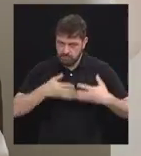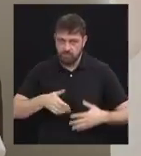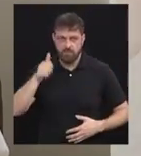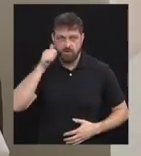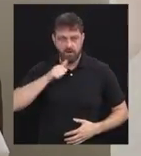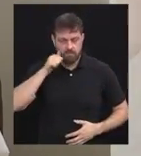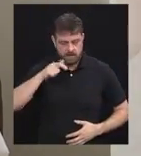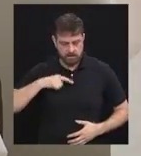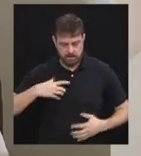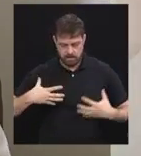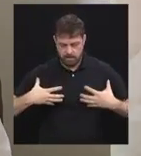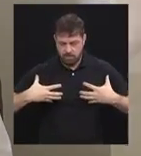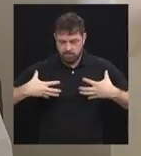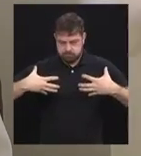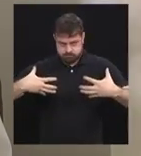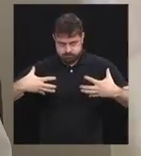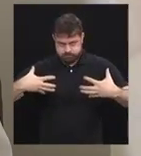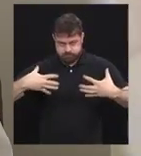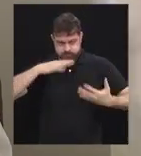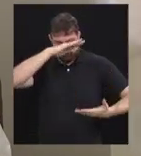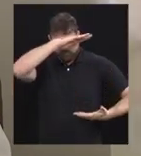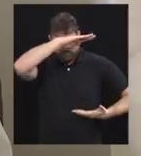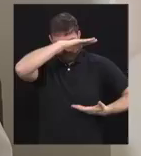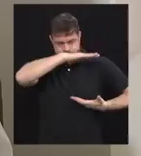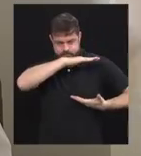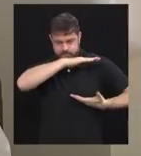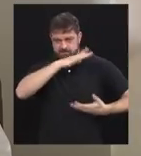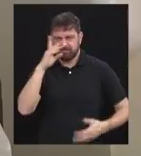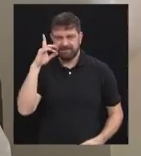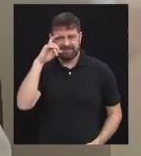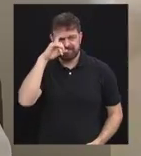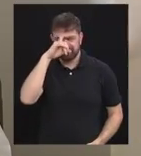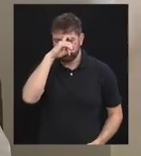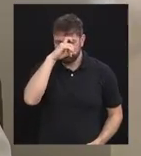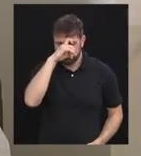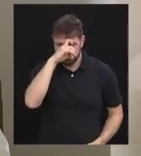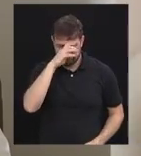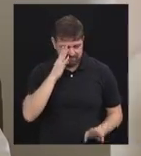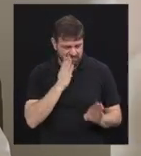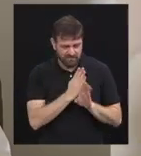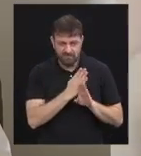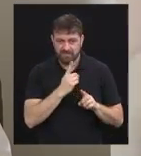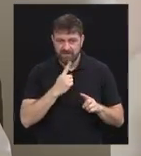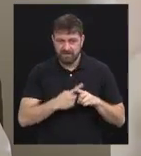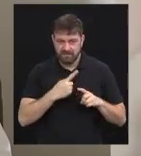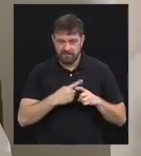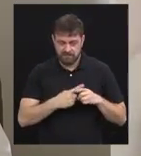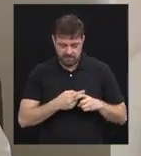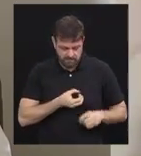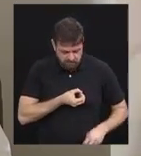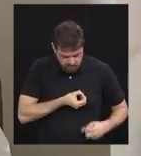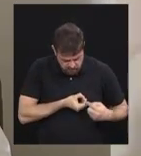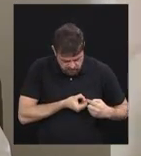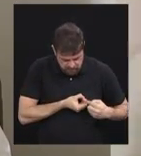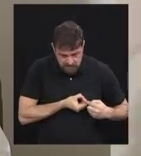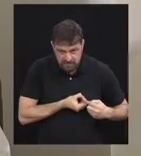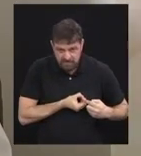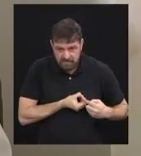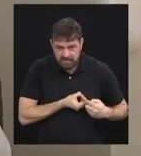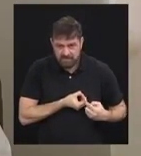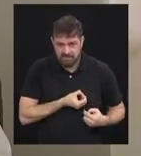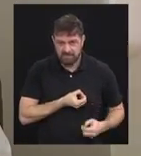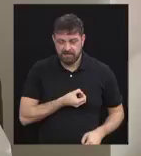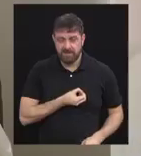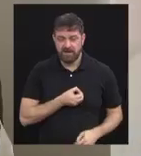mulheres que têm mama densa, existe uma dificuldade de ver, porque a lesão tumoral na mama,